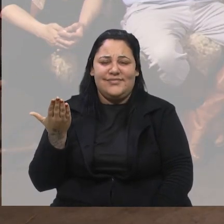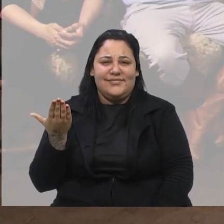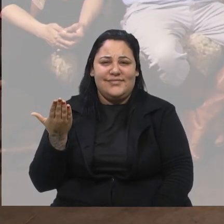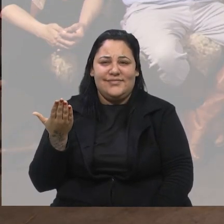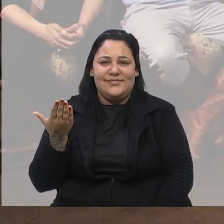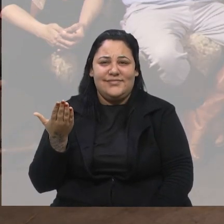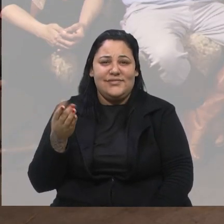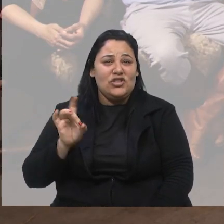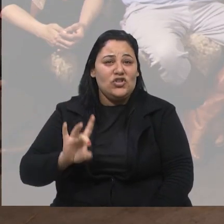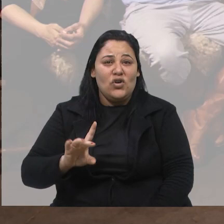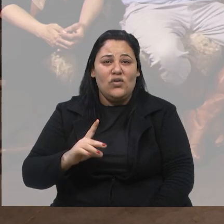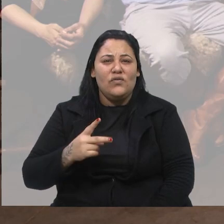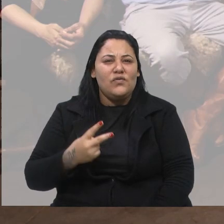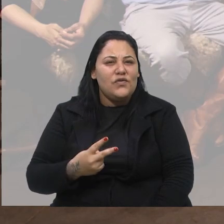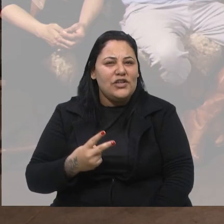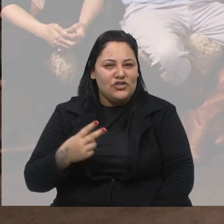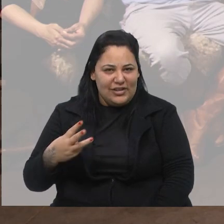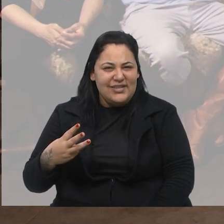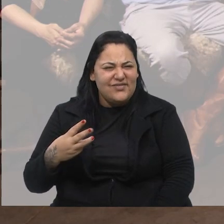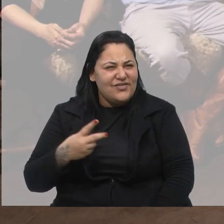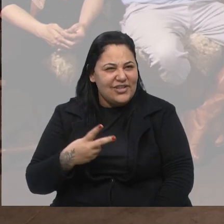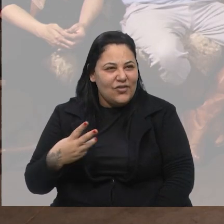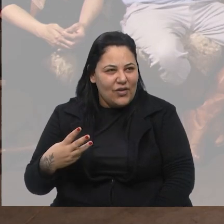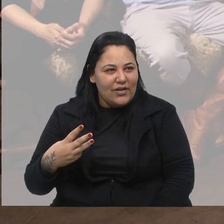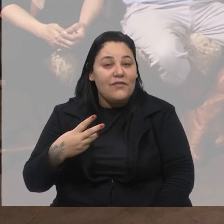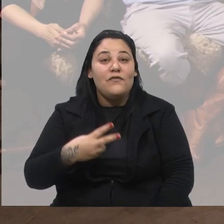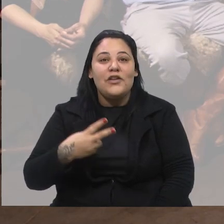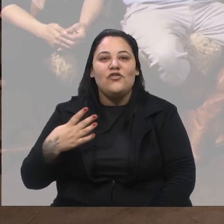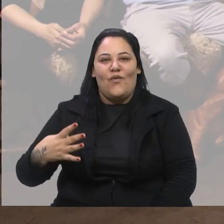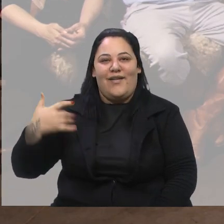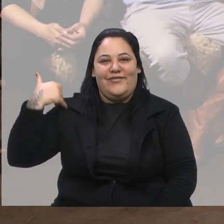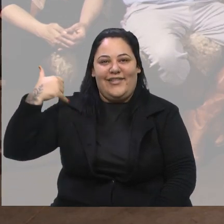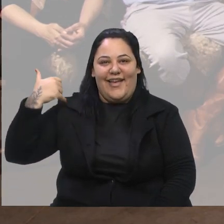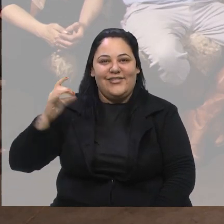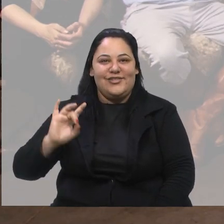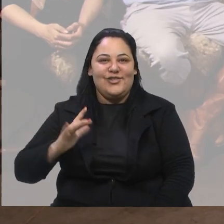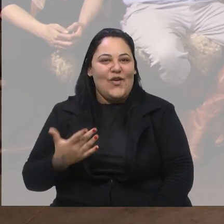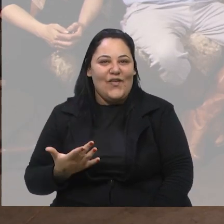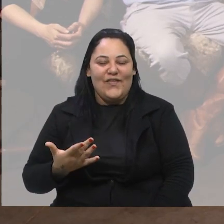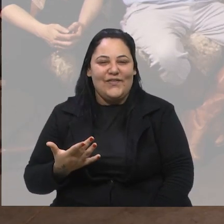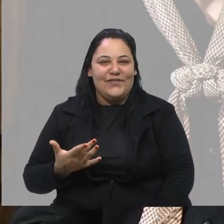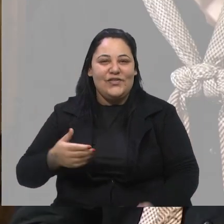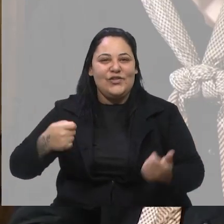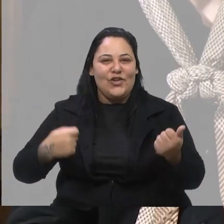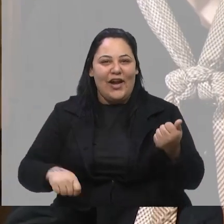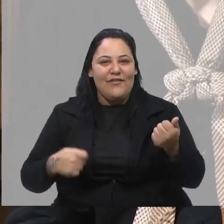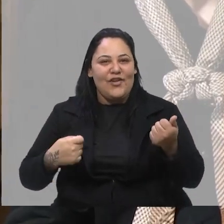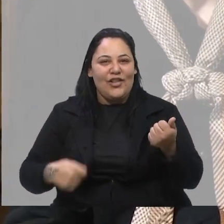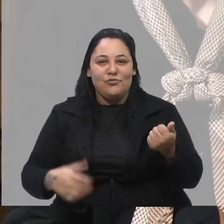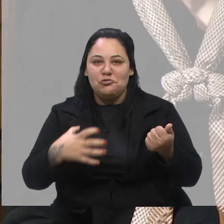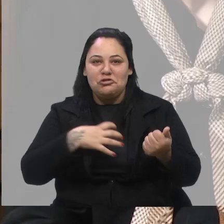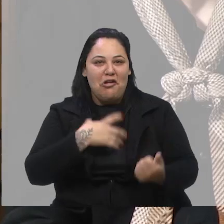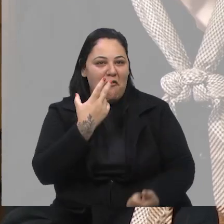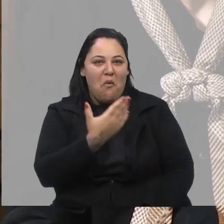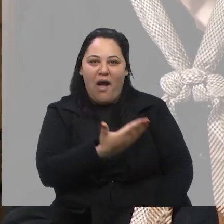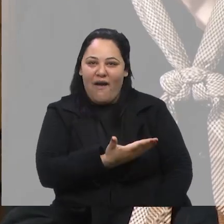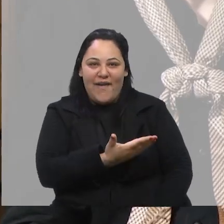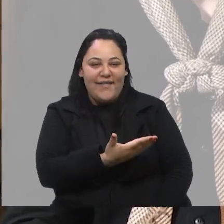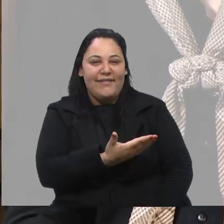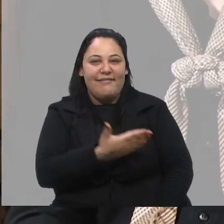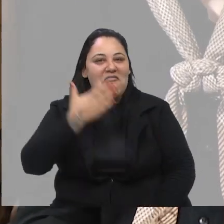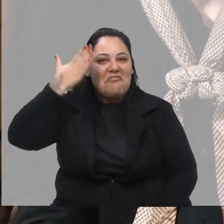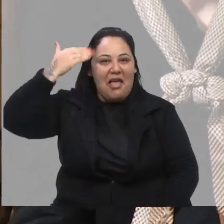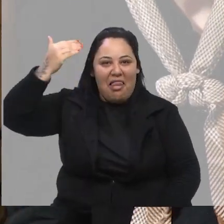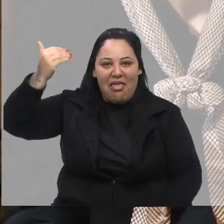Com apenas 23, 24 anos, tocar o violão da maneira que ele toca, sabe? Então,